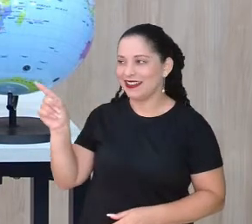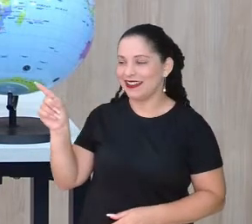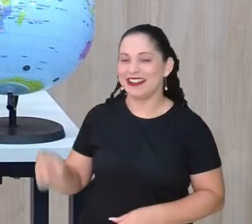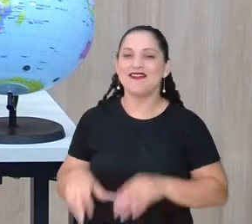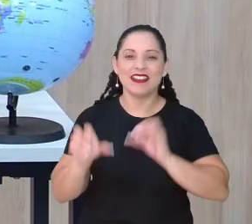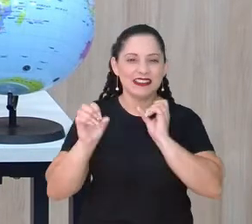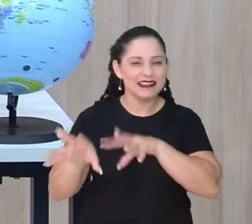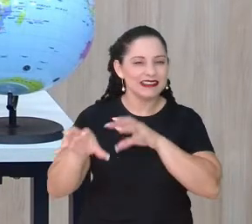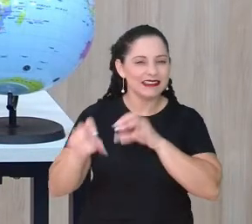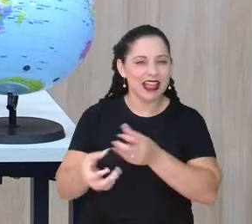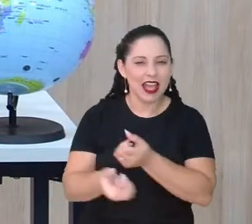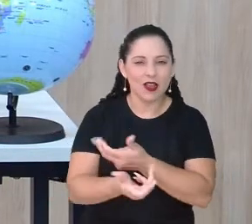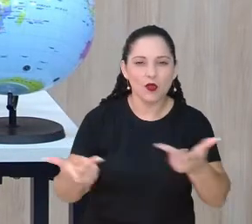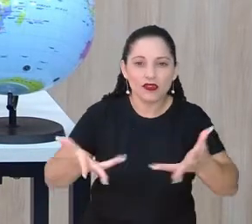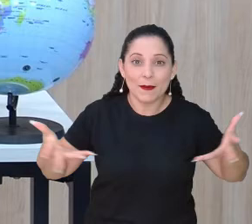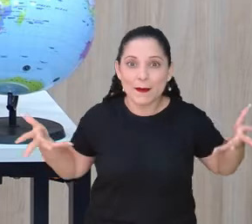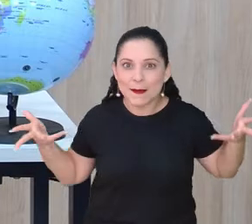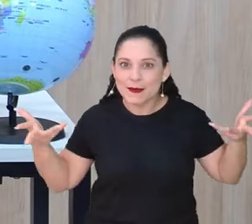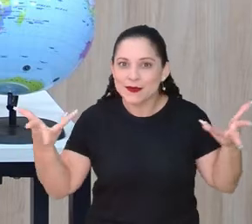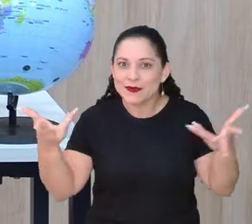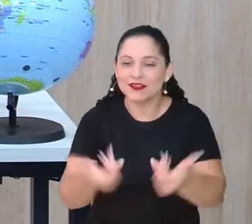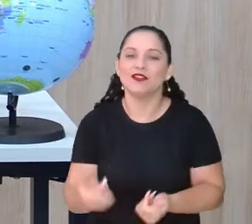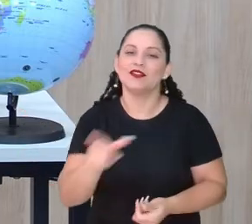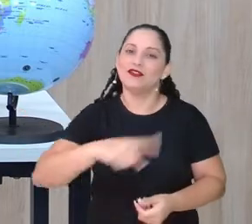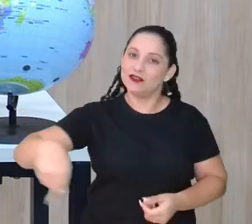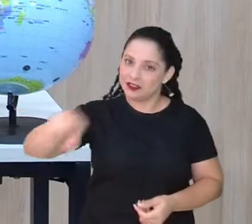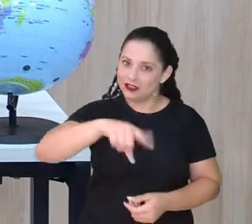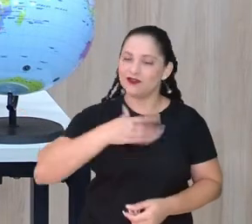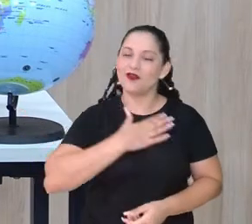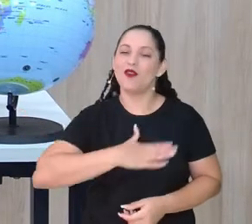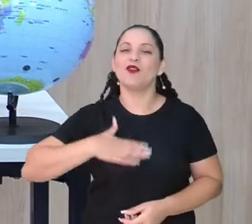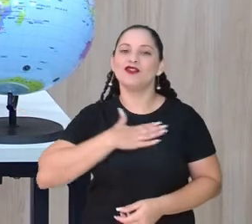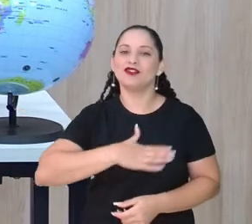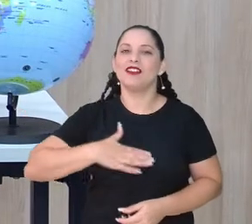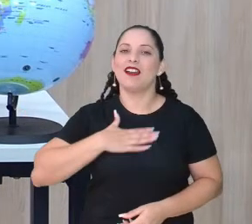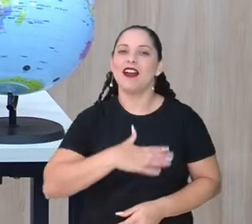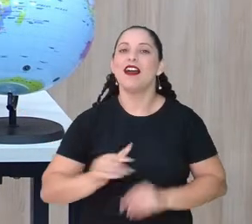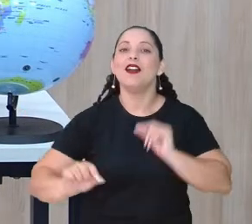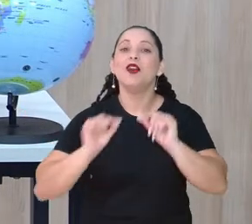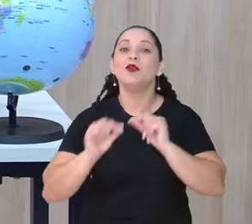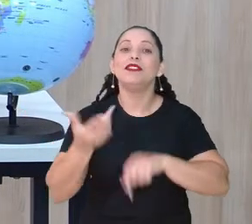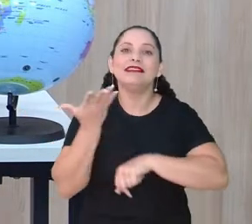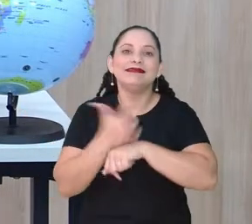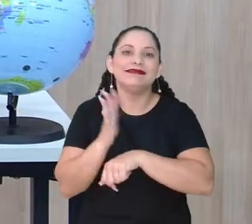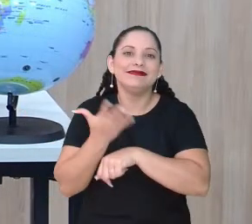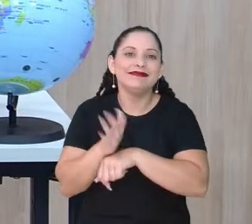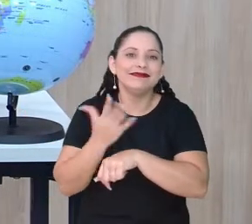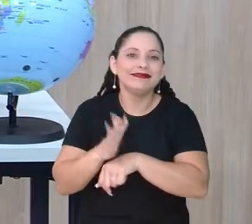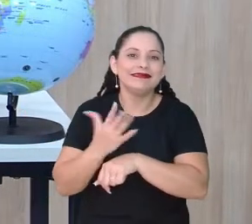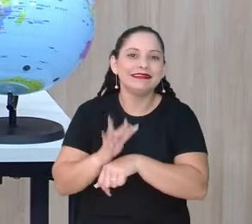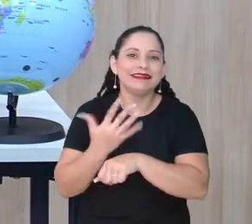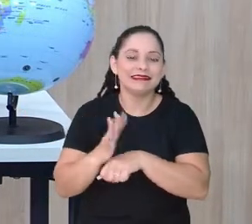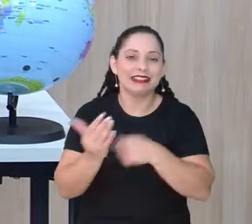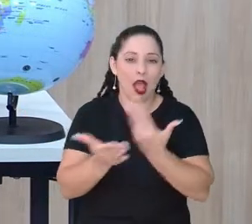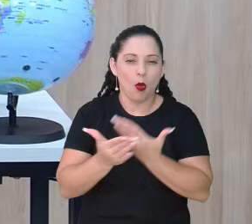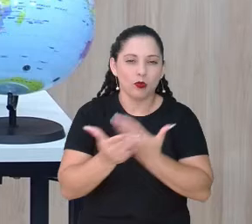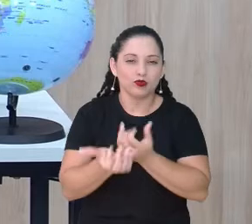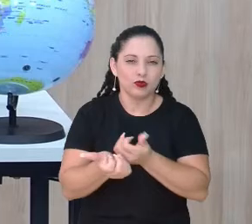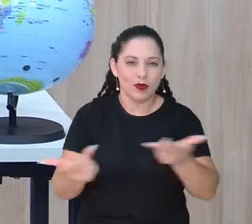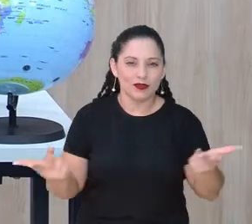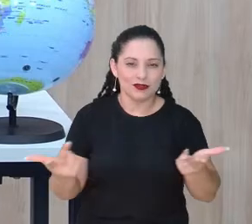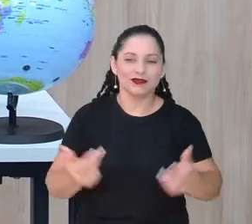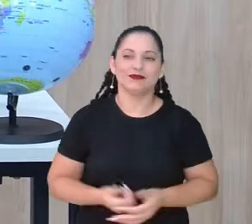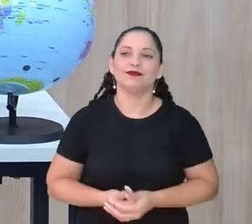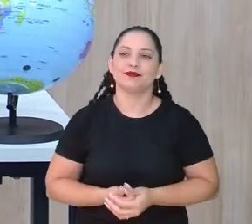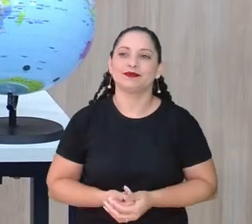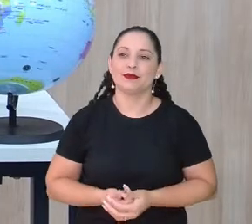interessante. Tenho certeza que vocês vão gostar de fazer, viu? É um mão na massa. Mas vamos lá. Na aula passada nós conversamos